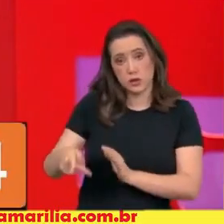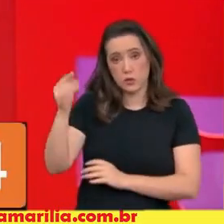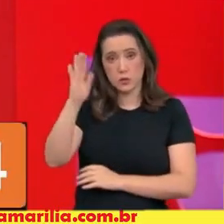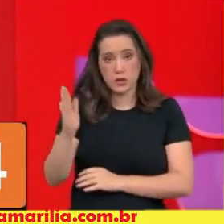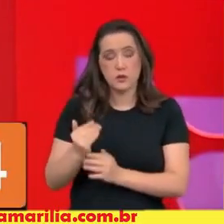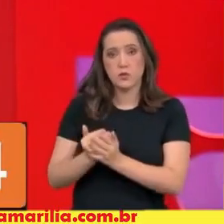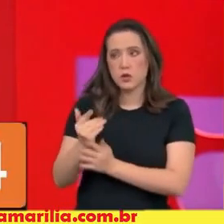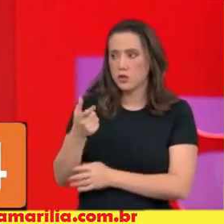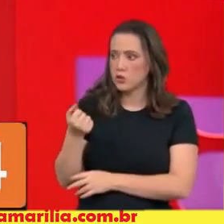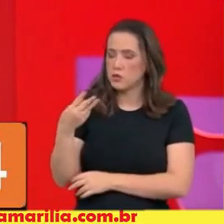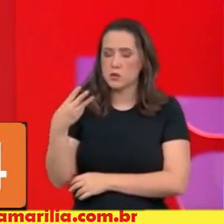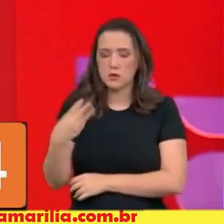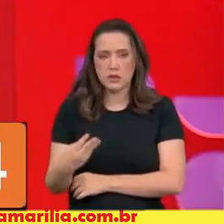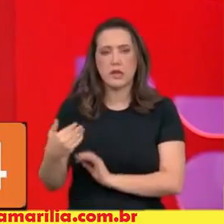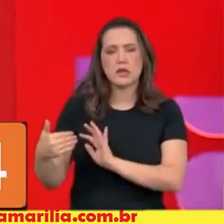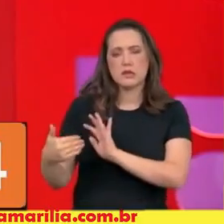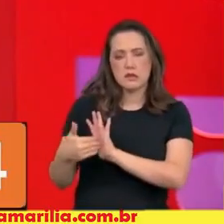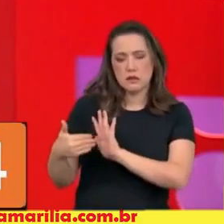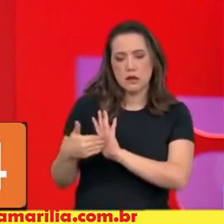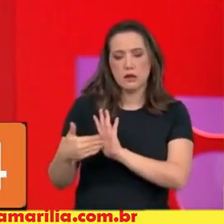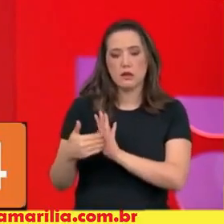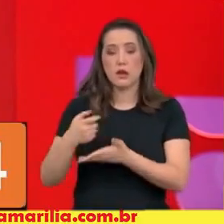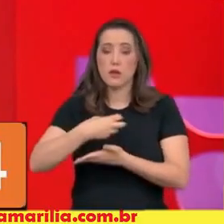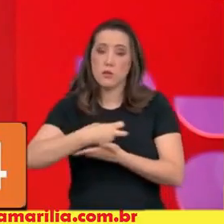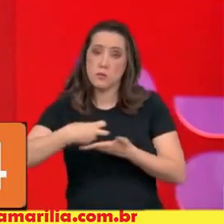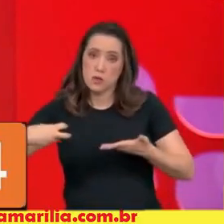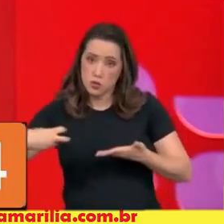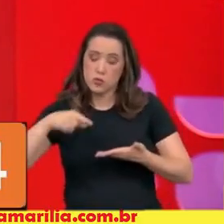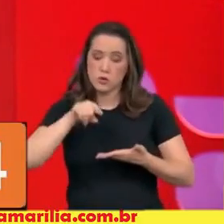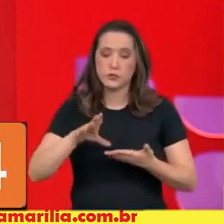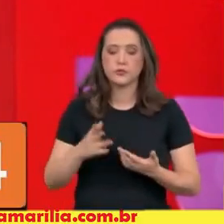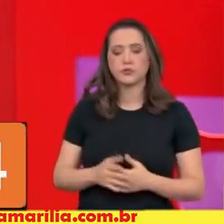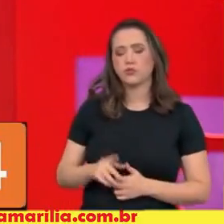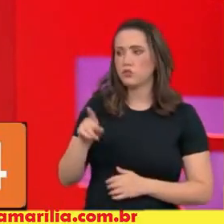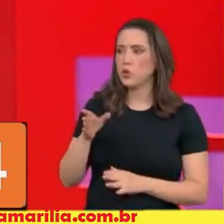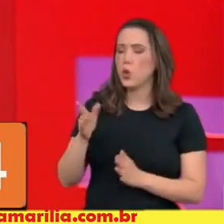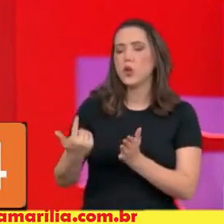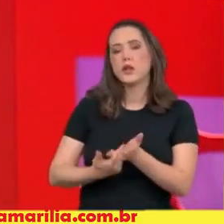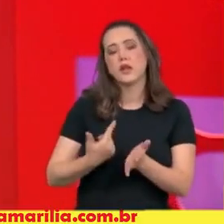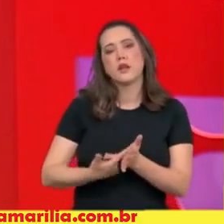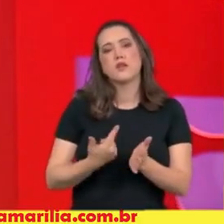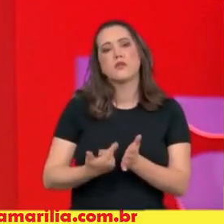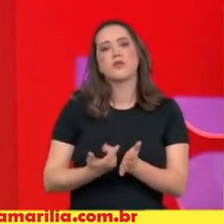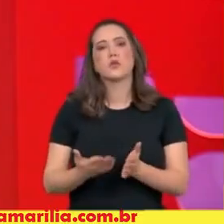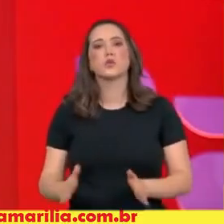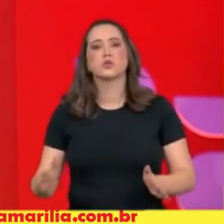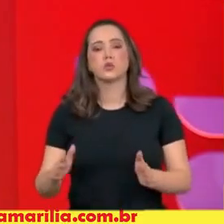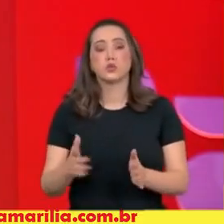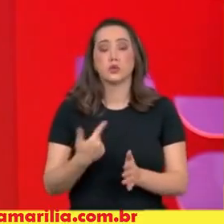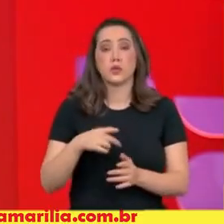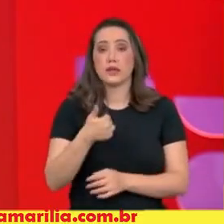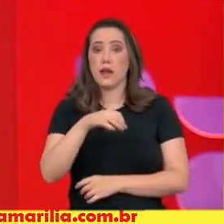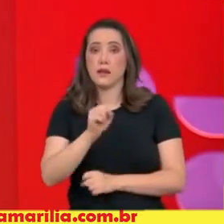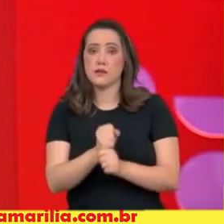Dilma Rousseff. Seu novo livro, que está aqui comigo, se chama A Década da Revolução Perdida, a onda de manifestações que